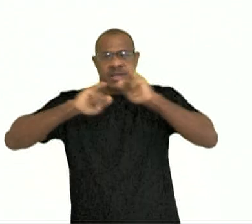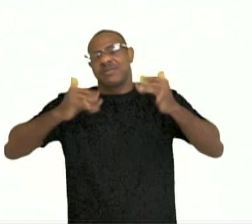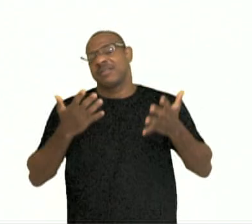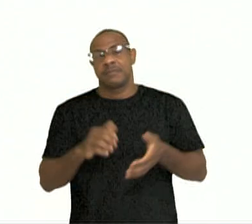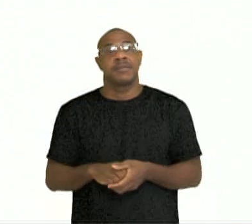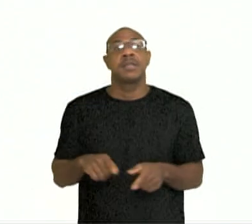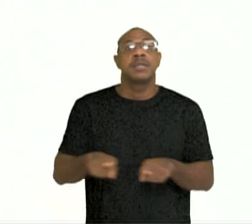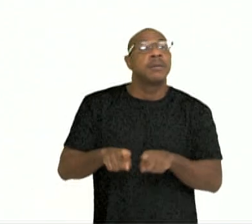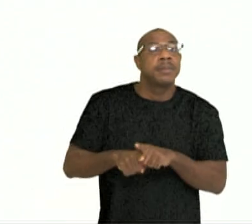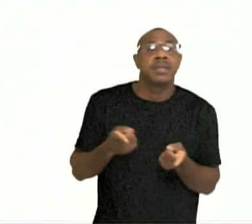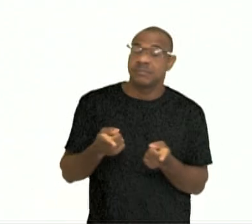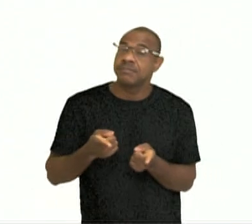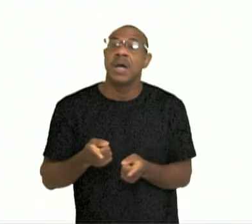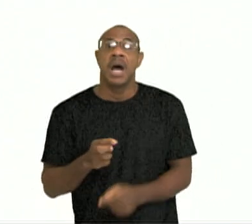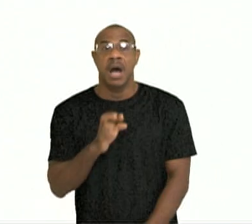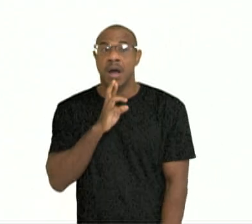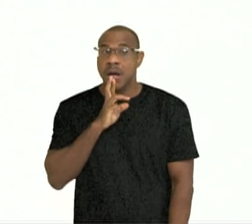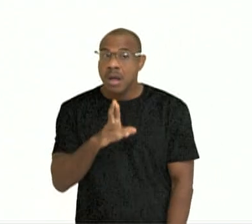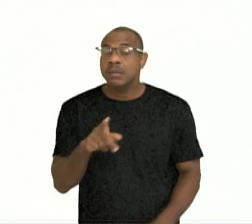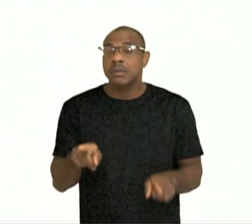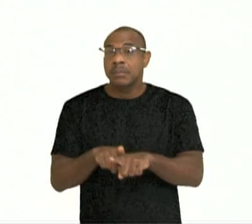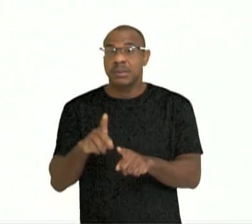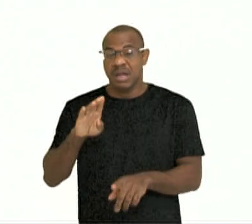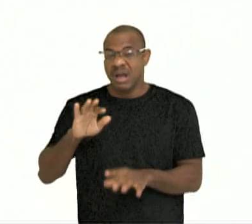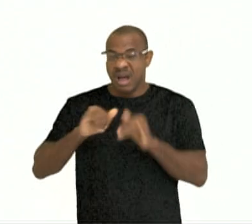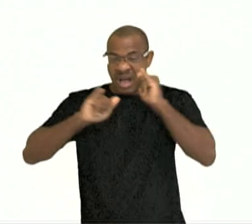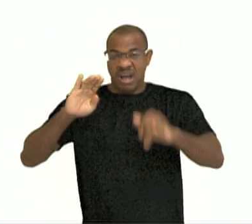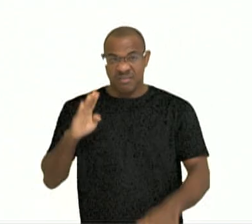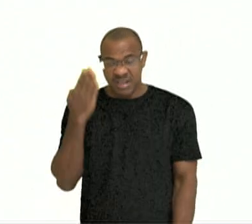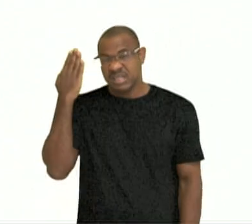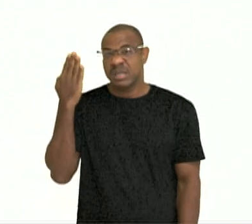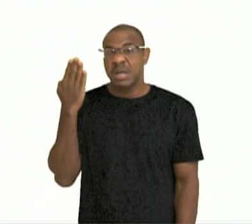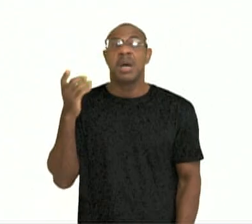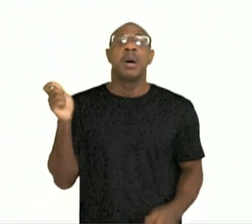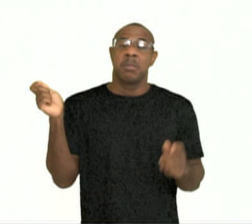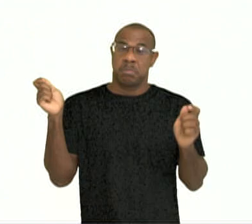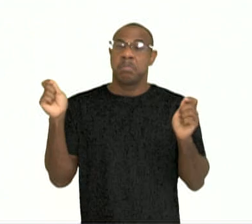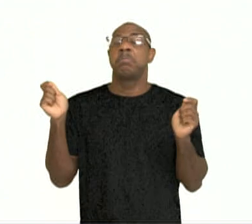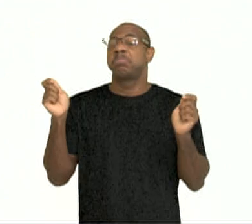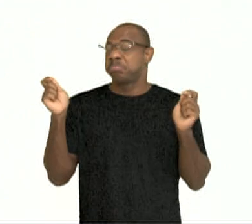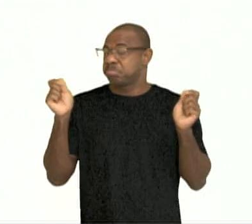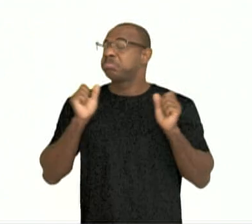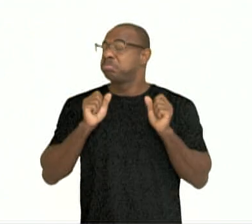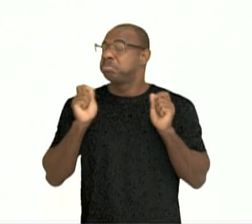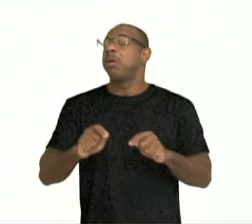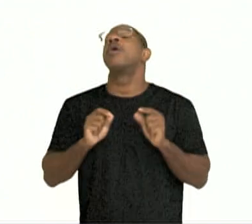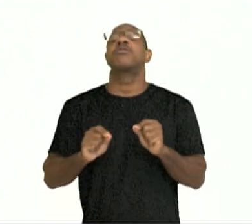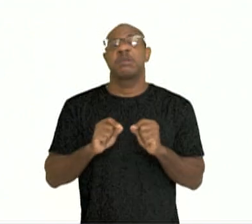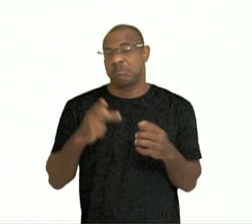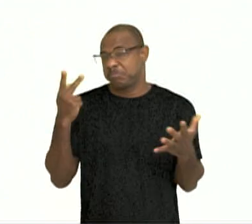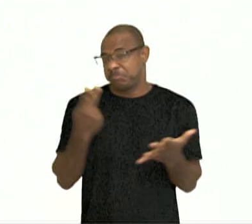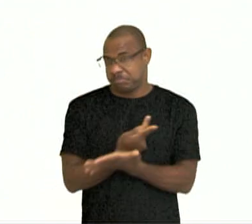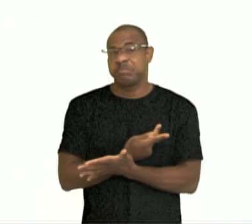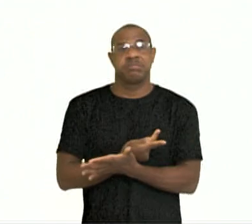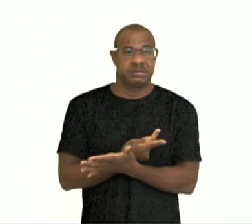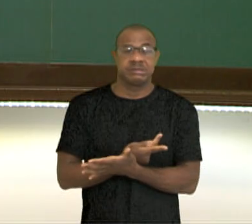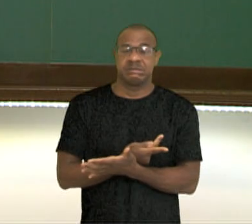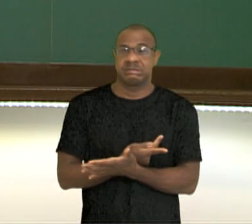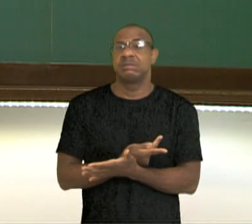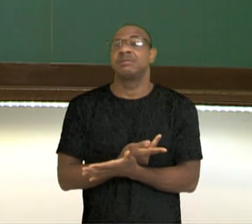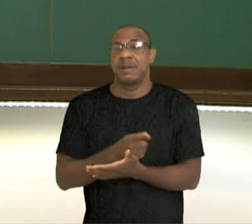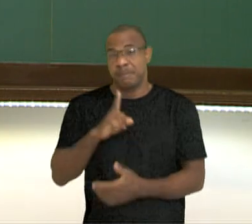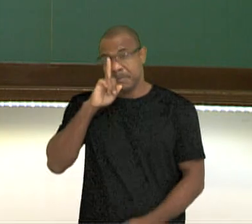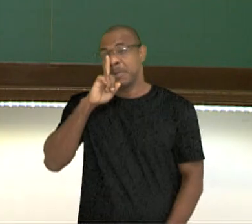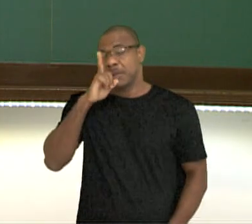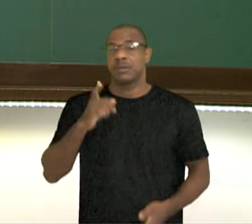ser desastroso. Então, fake news, coloquei aqui até uma imagem para você lembrar,